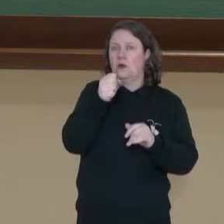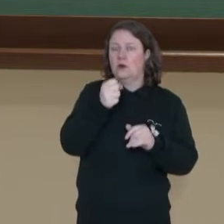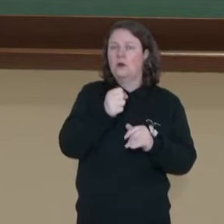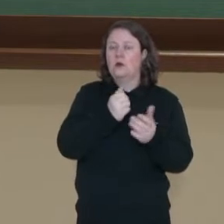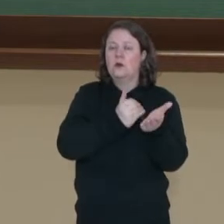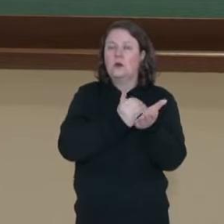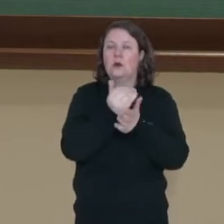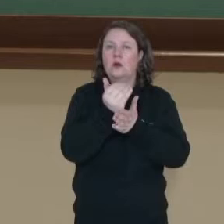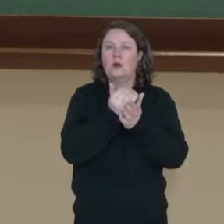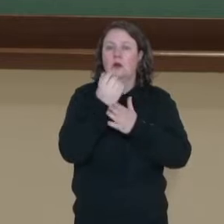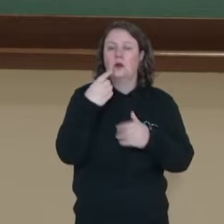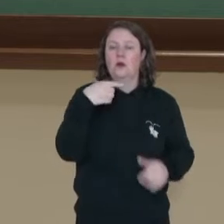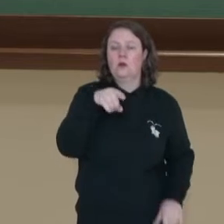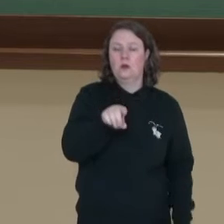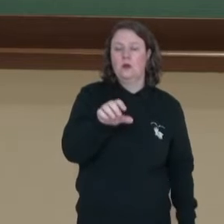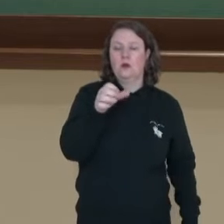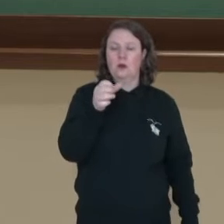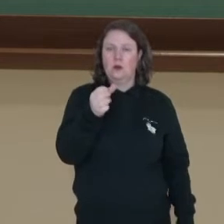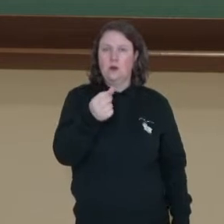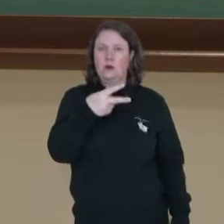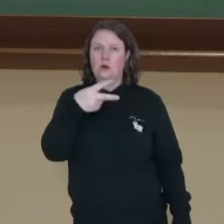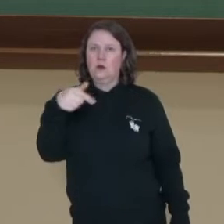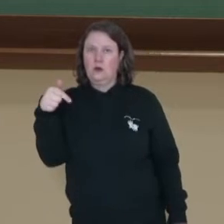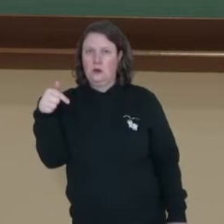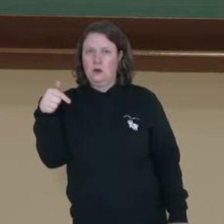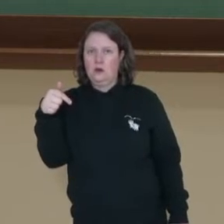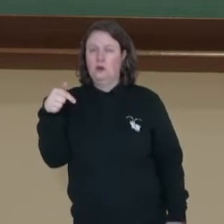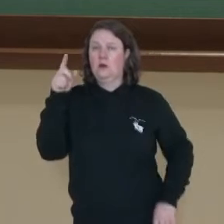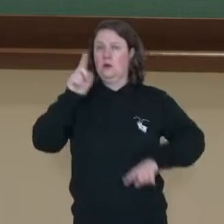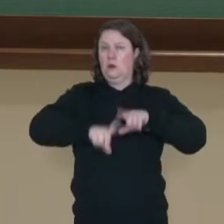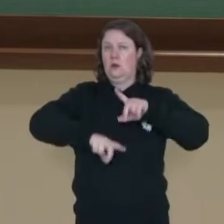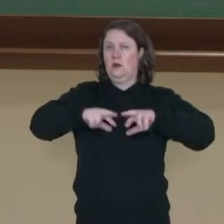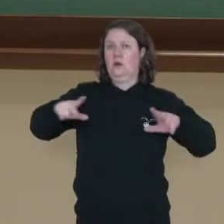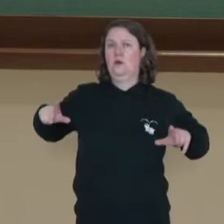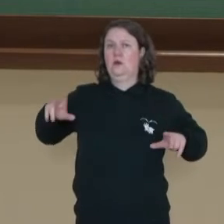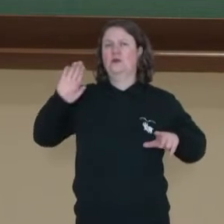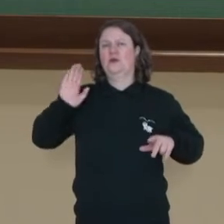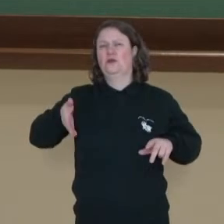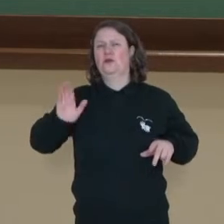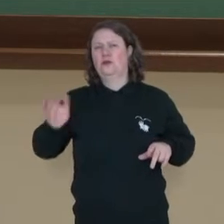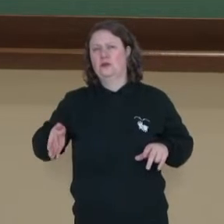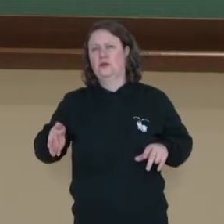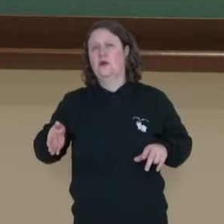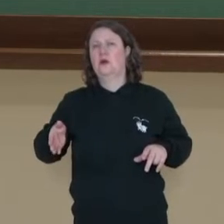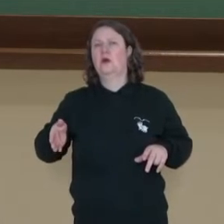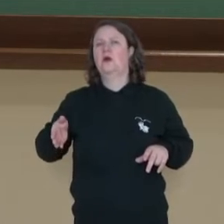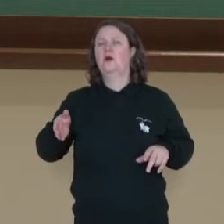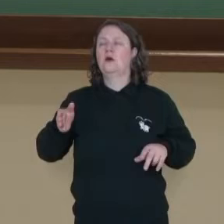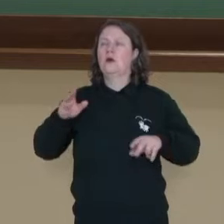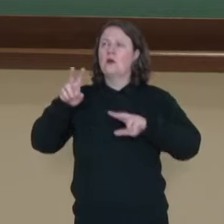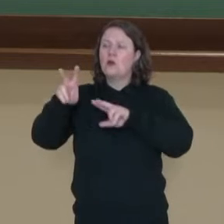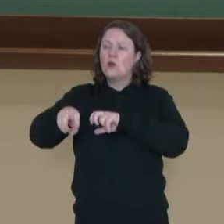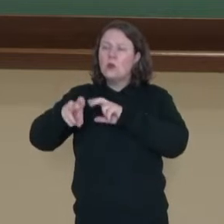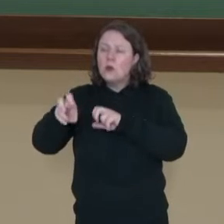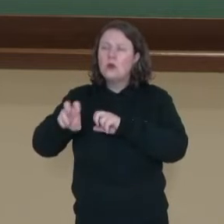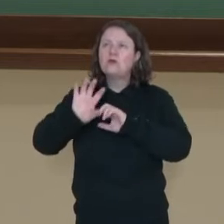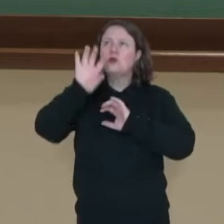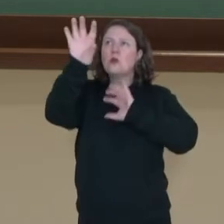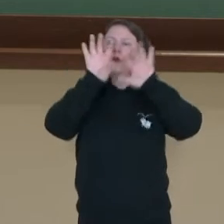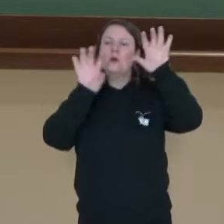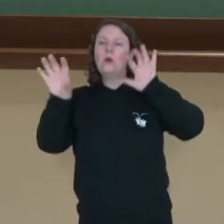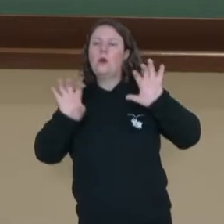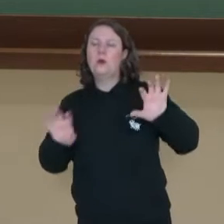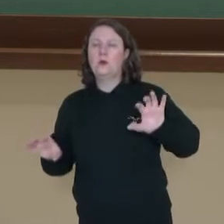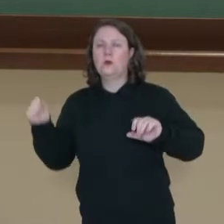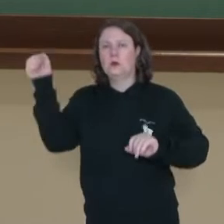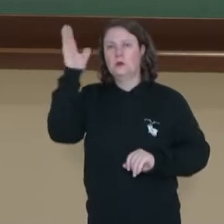de 1727. Era um produto que os portugueses já comercializavam, produziam em outras regiões e